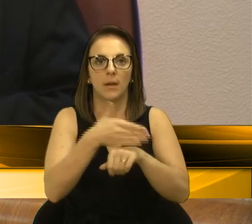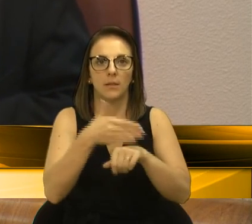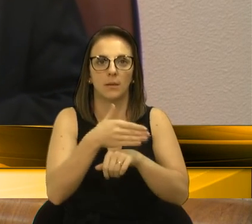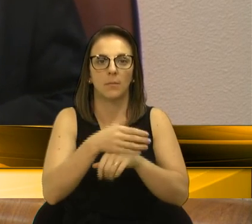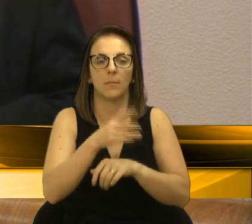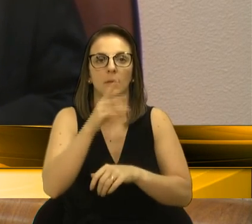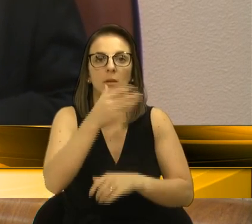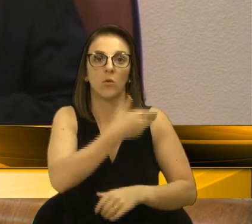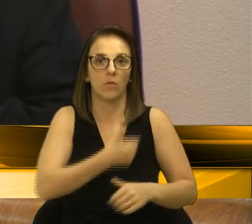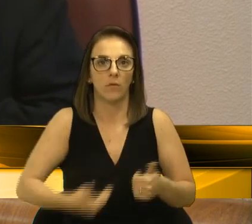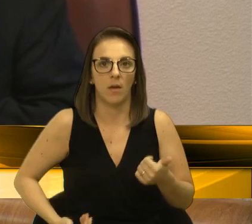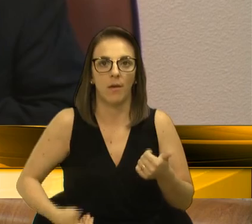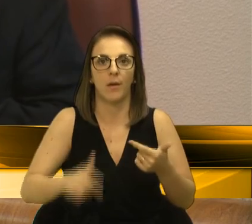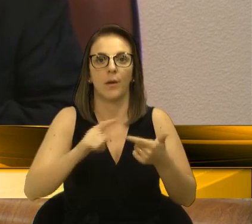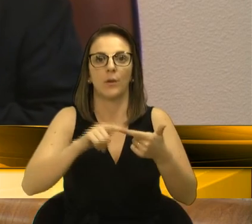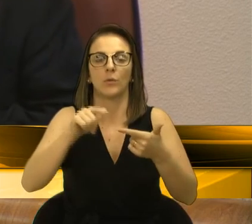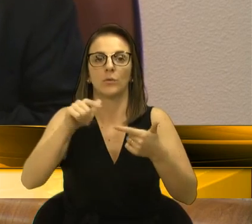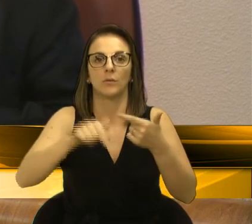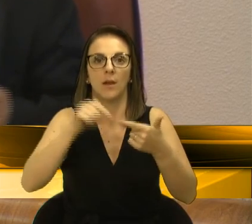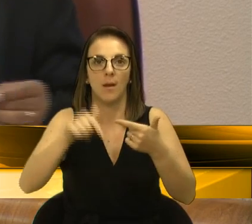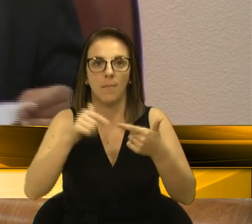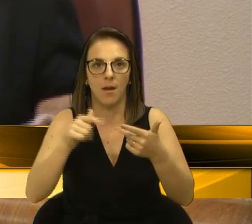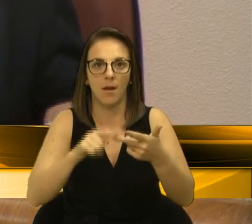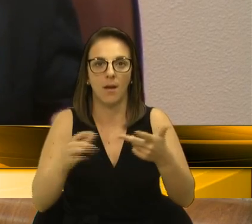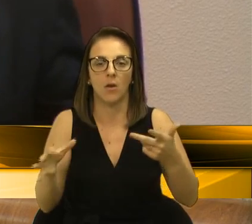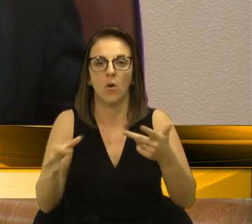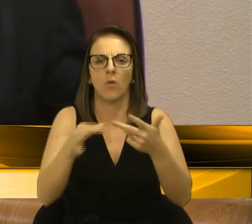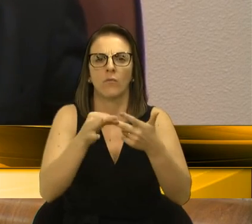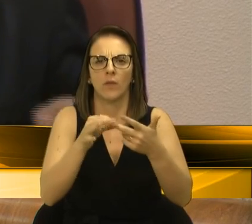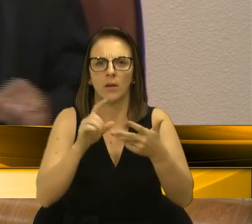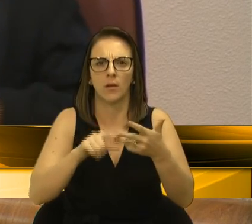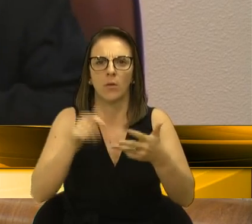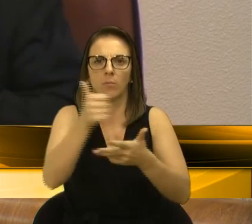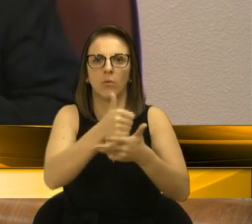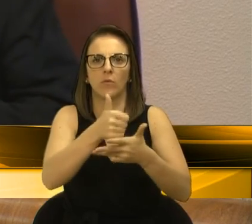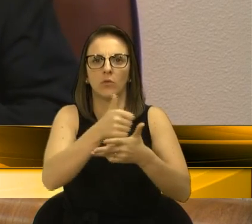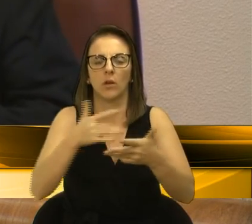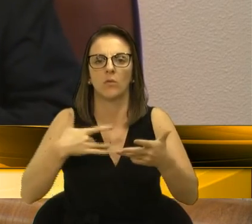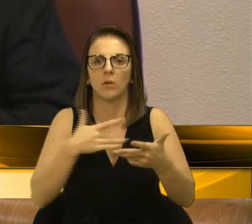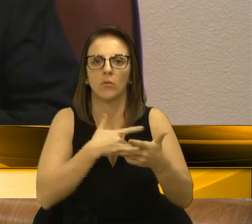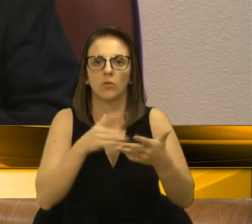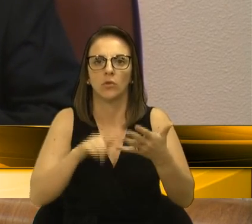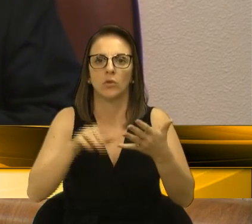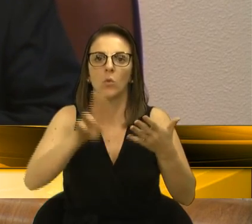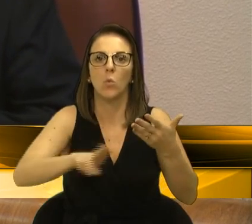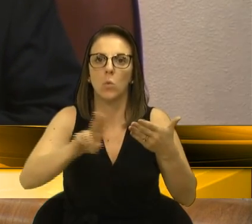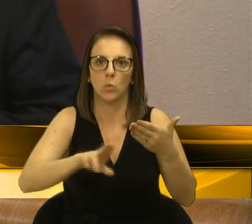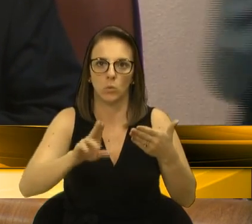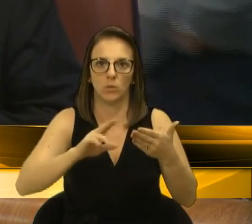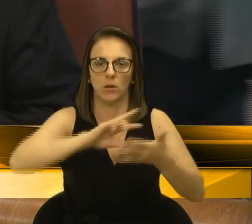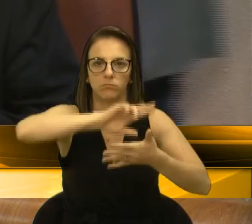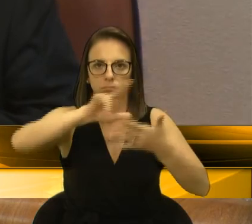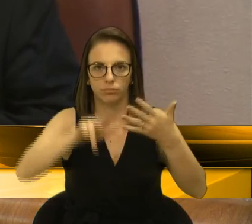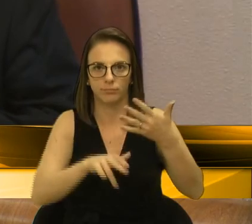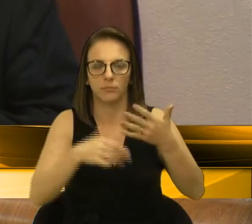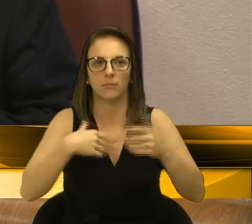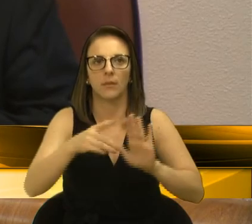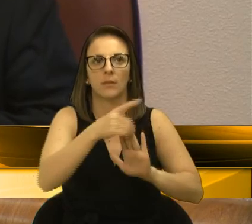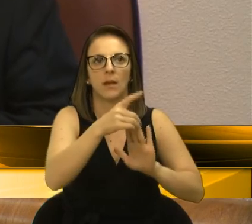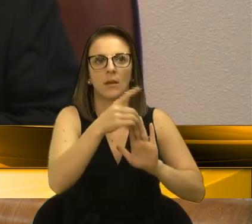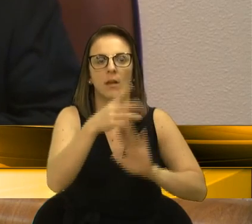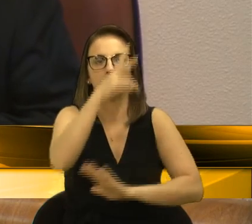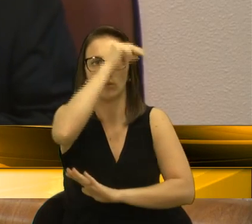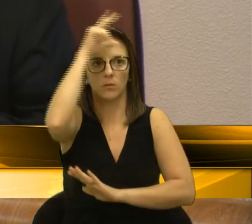e conveniados, profissionais de saúde e usuários. O Decreto Municipal 17.296, de 23 de 12